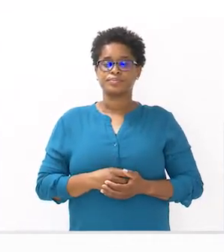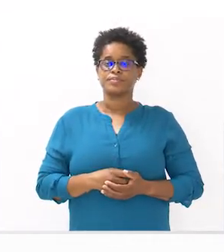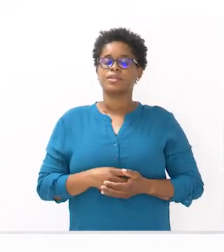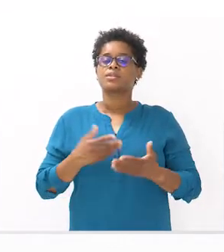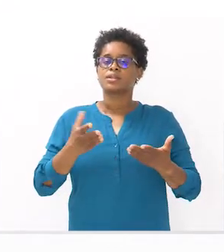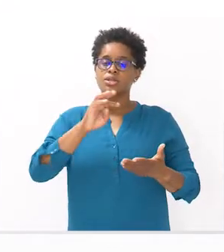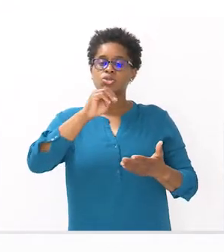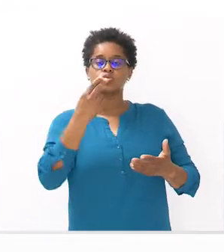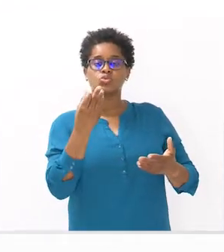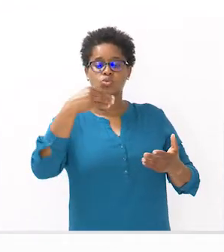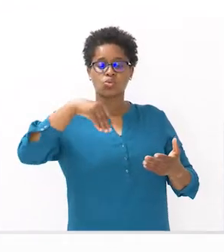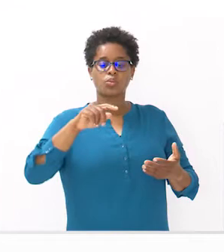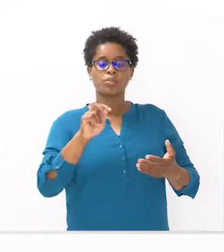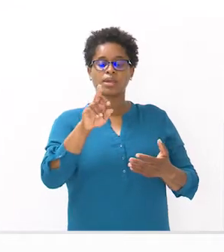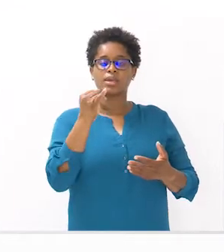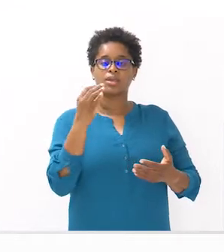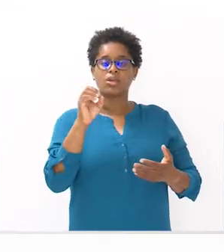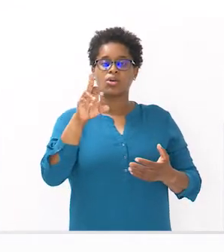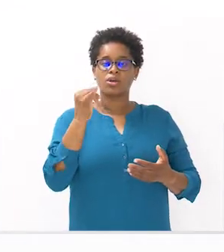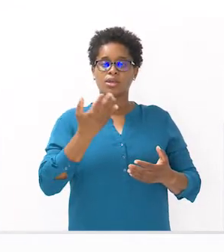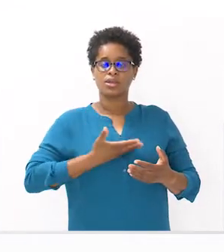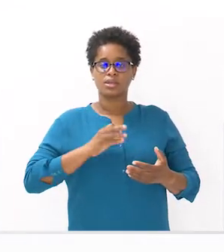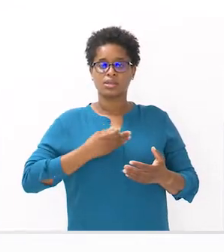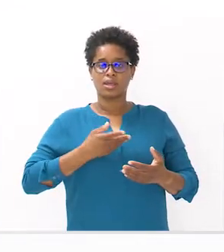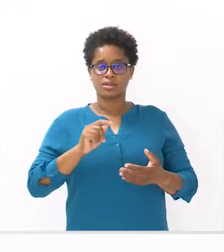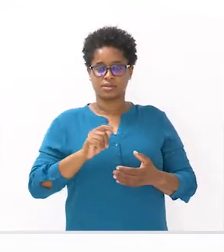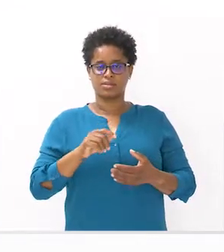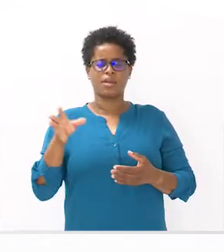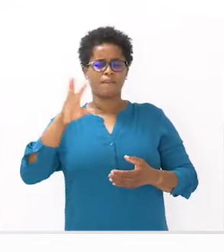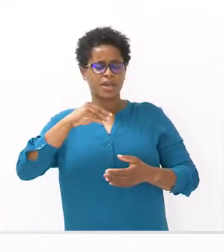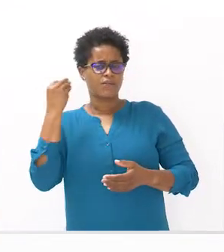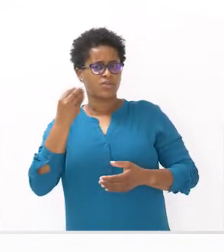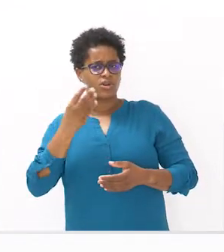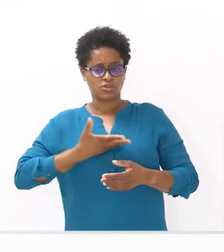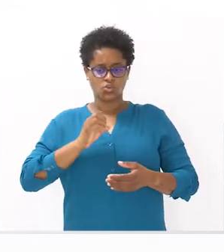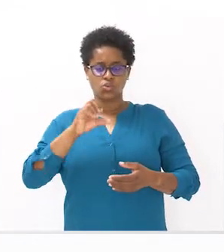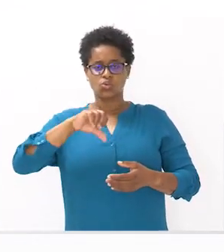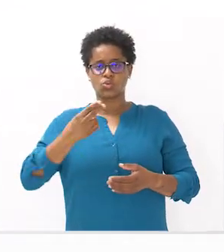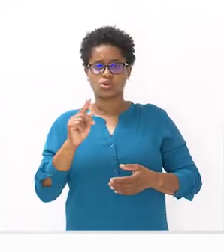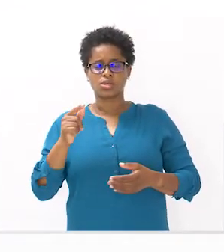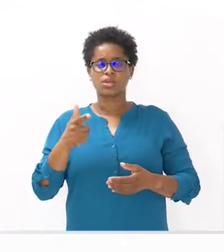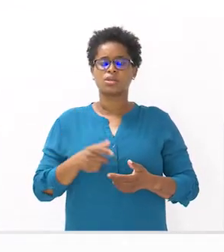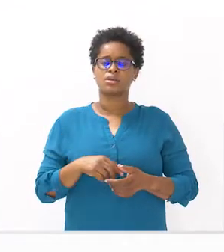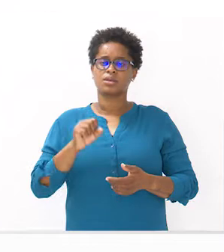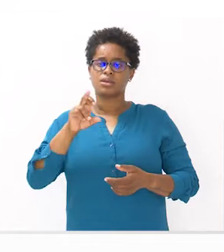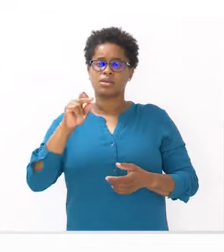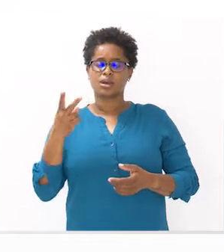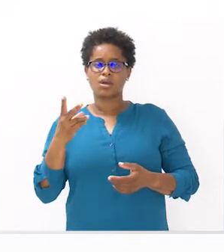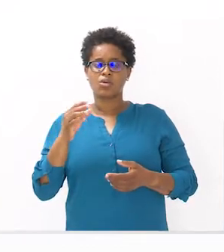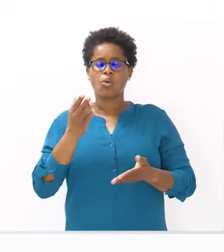de superioridade. Mais vaidosa do que está no grau comparativo de superioridade.